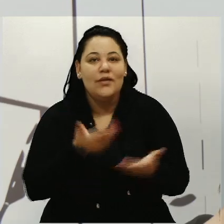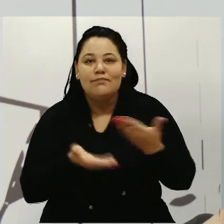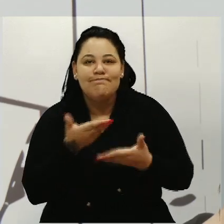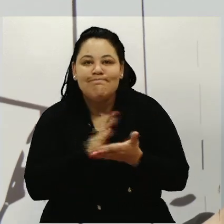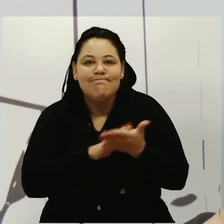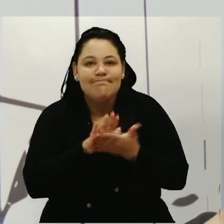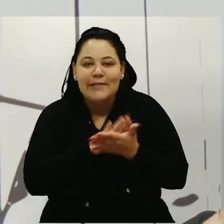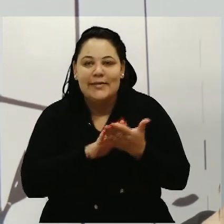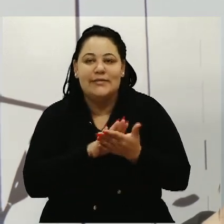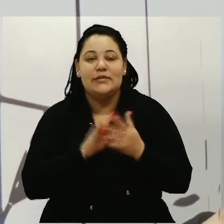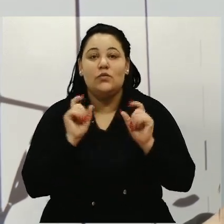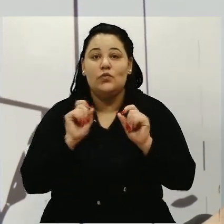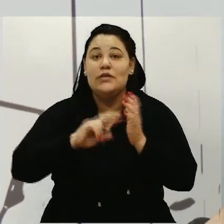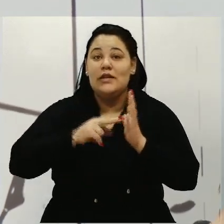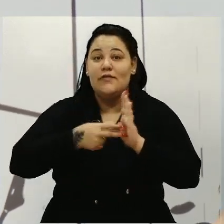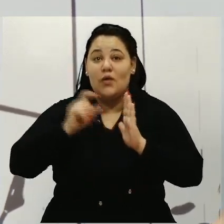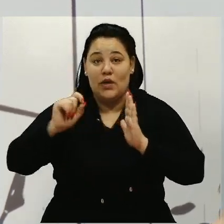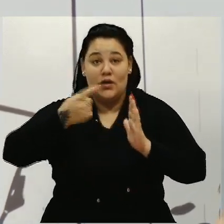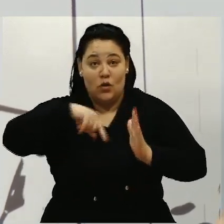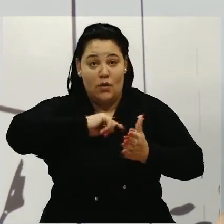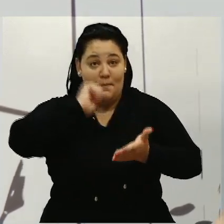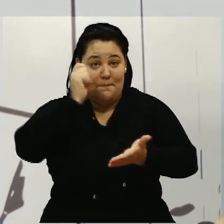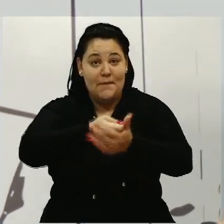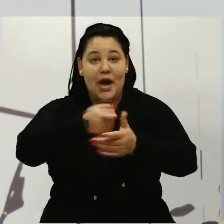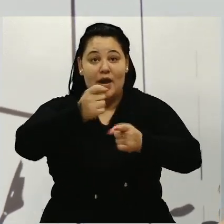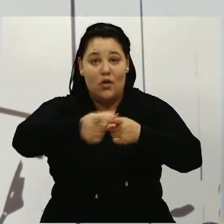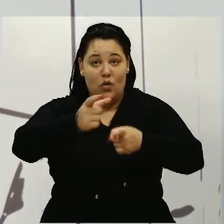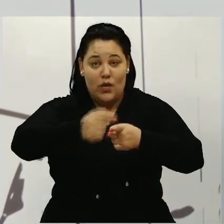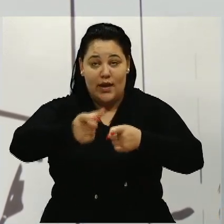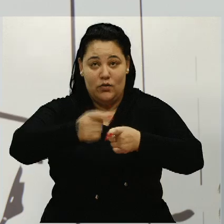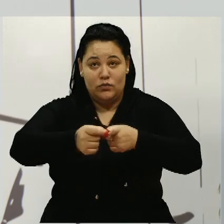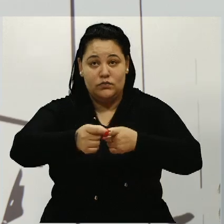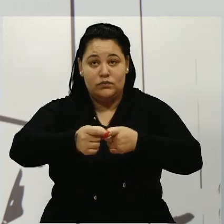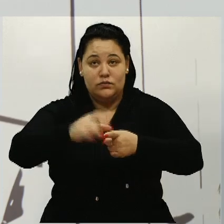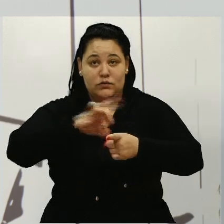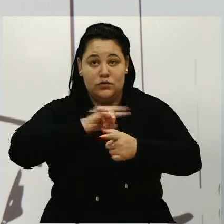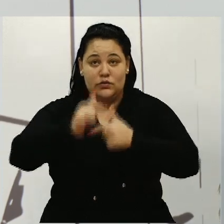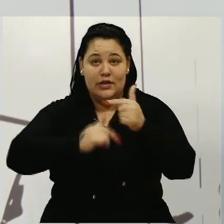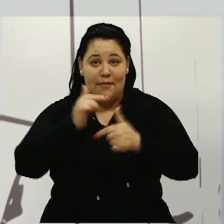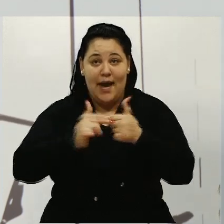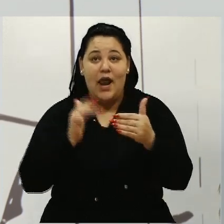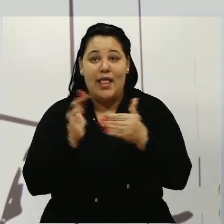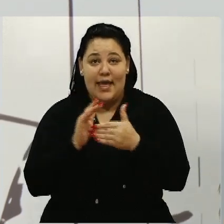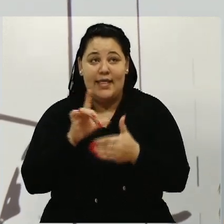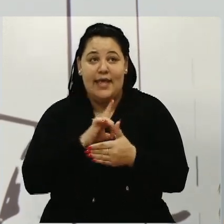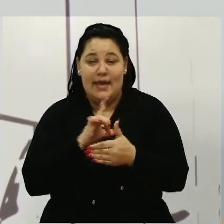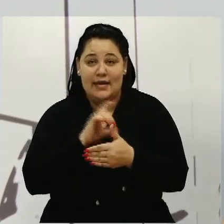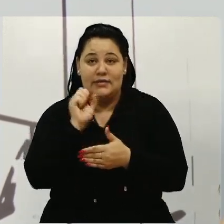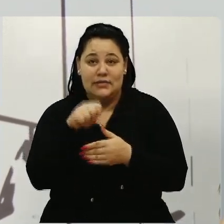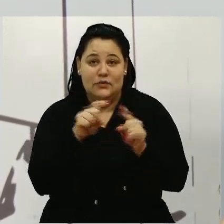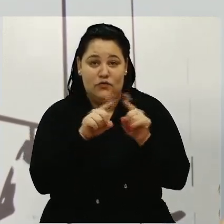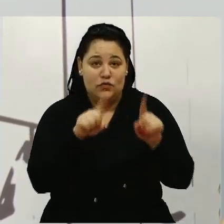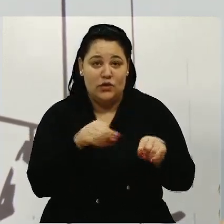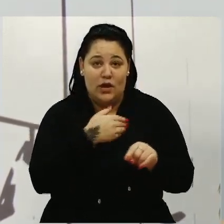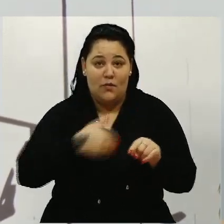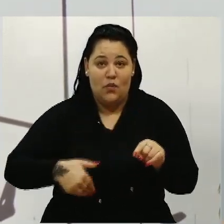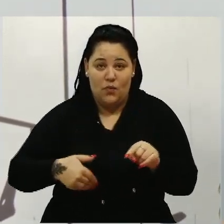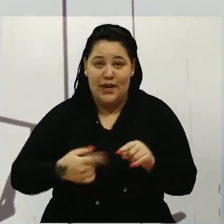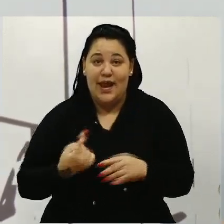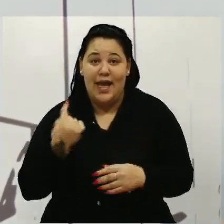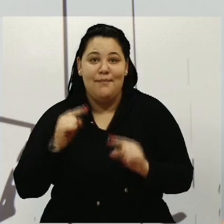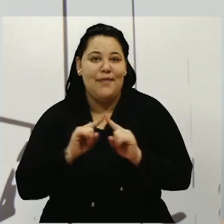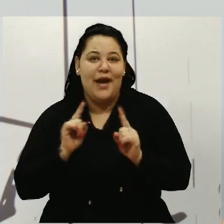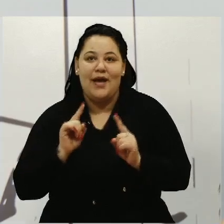Então, quer dizer o quê? A gente está pagando o aluguel, tem um dos serviços até tem uma servidora lá dentro, porém não